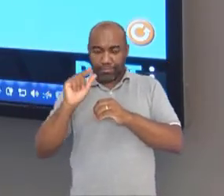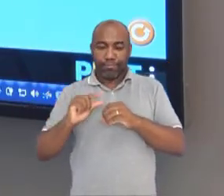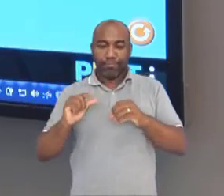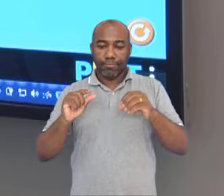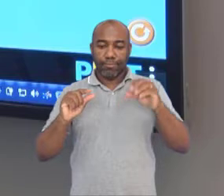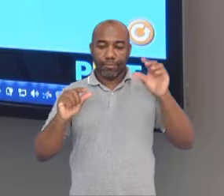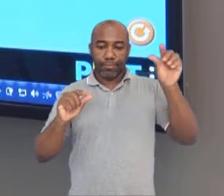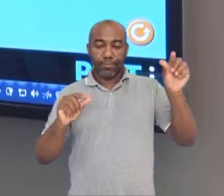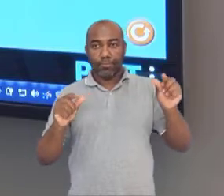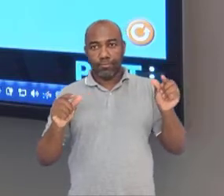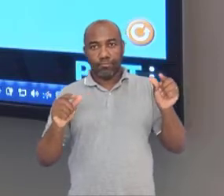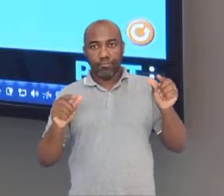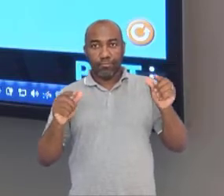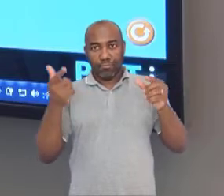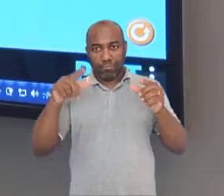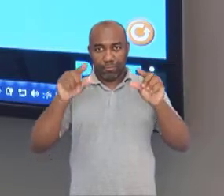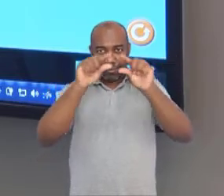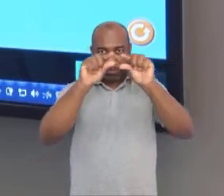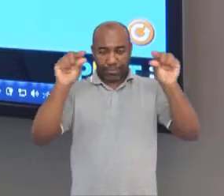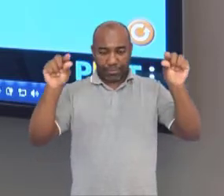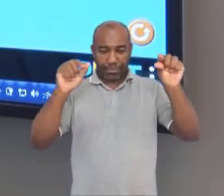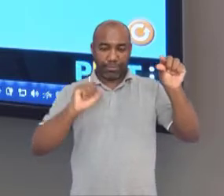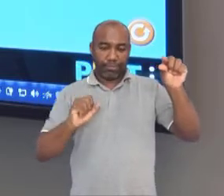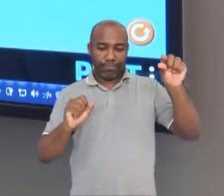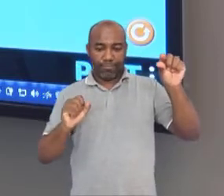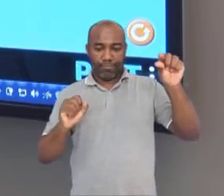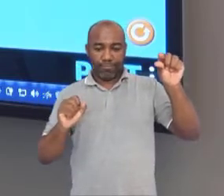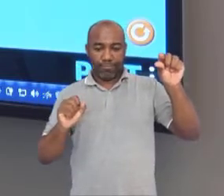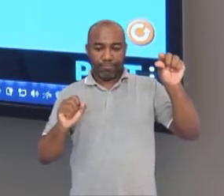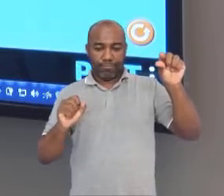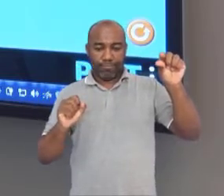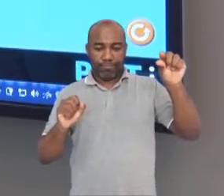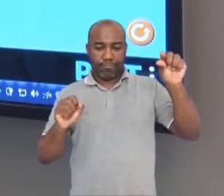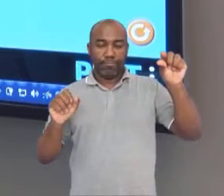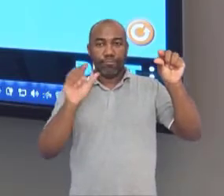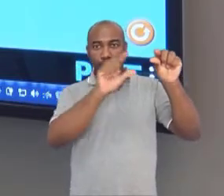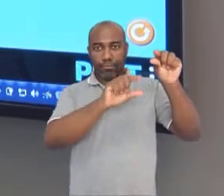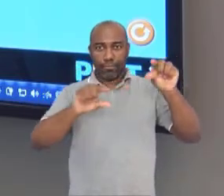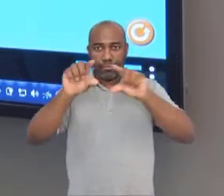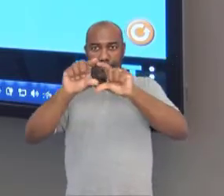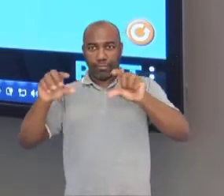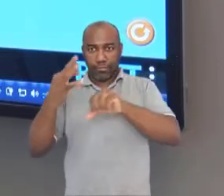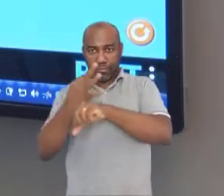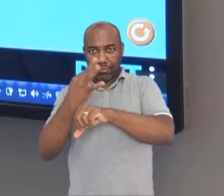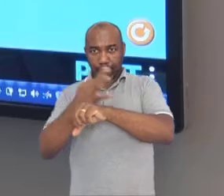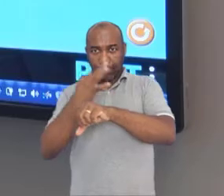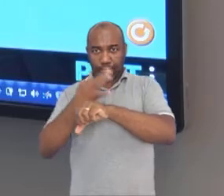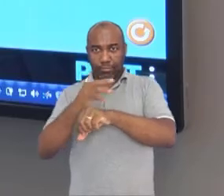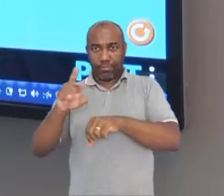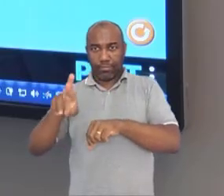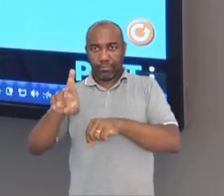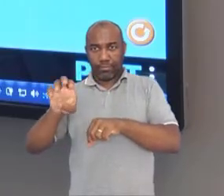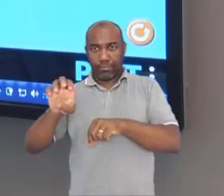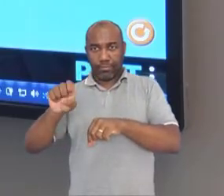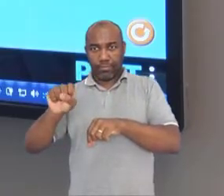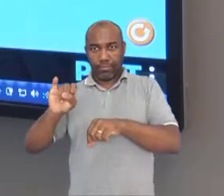Vamos colocar nesse circuito um resistor, veja